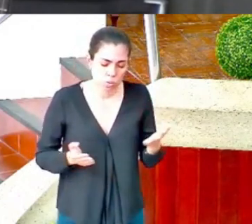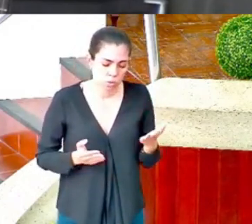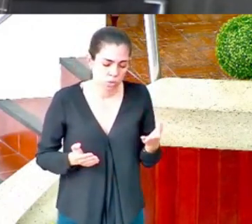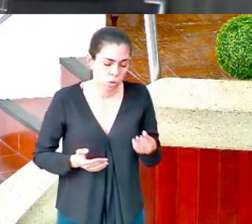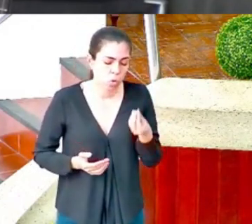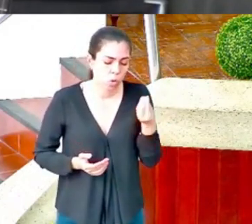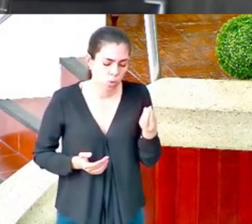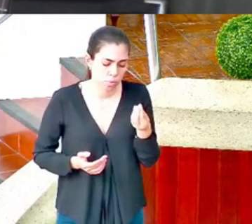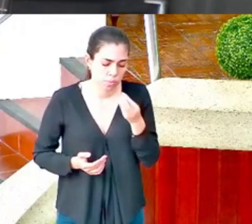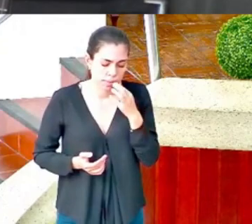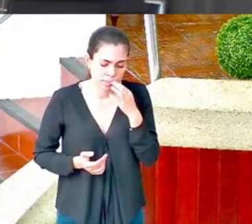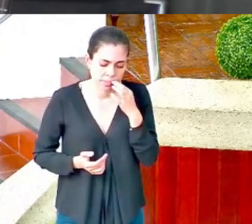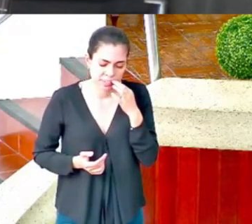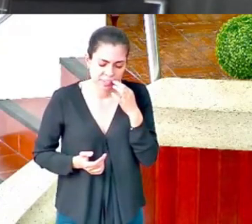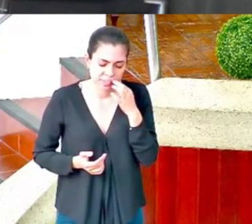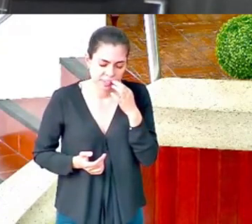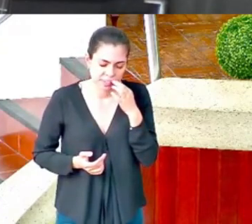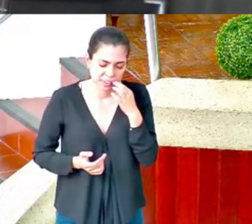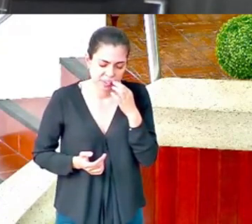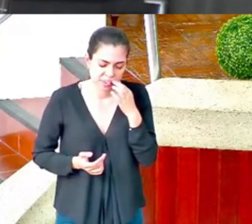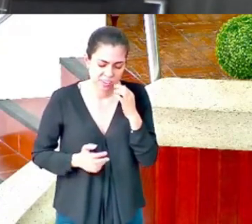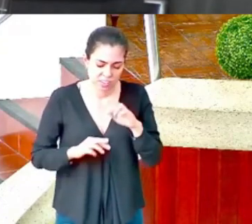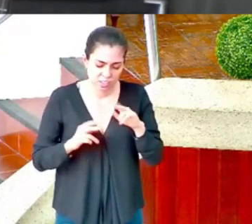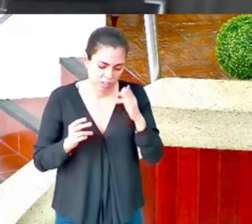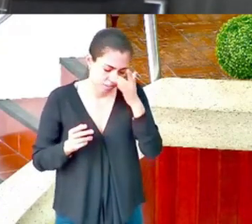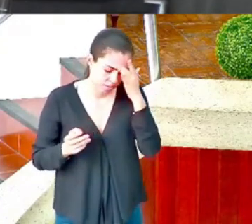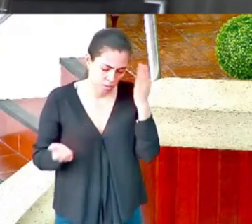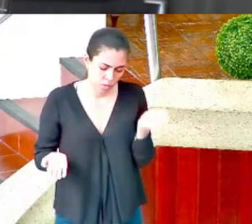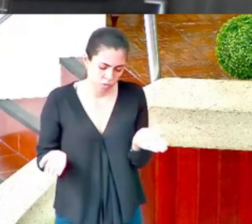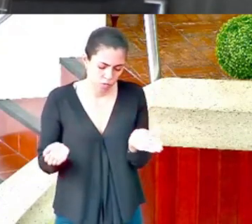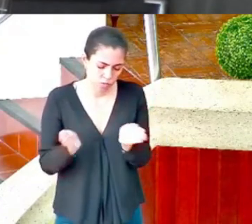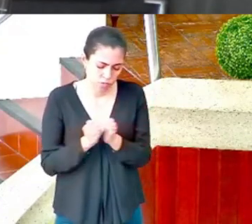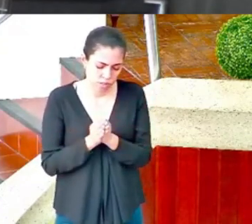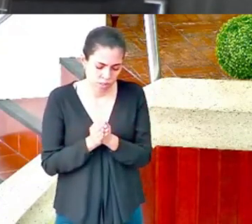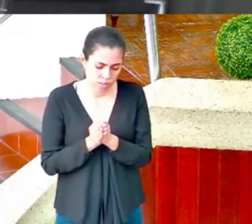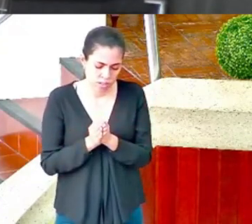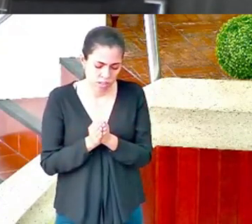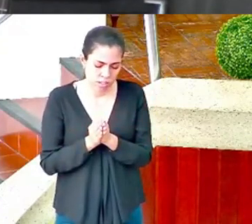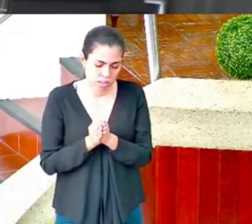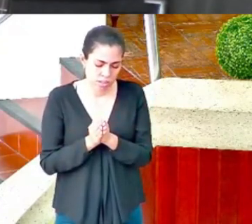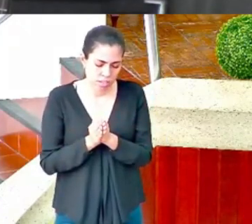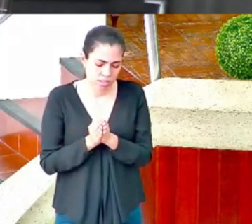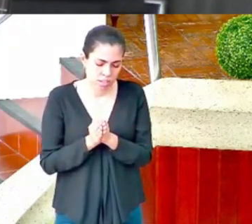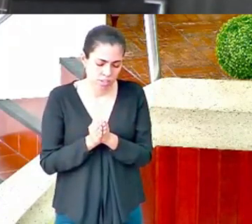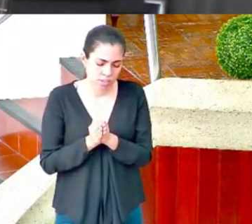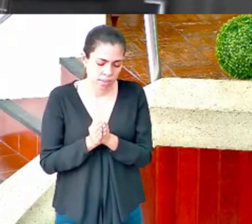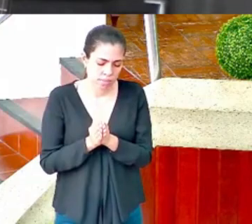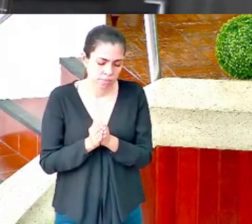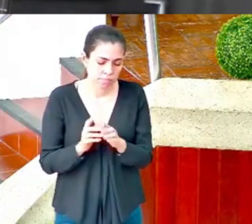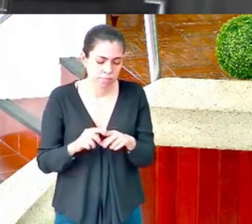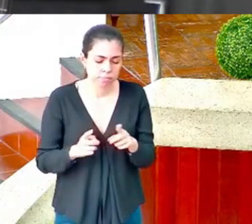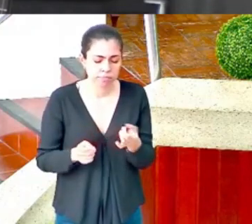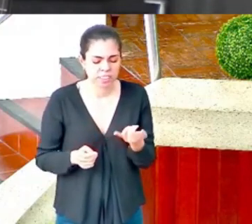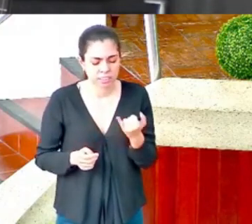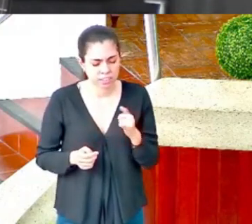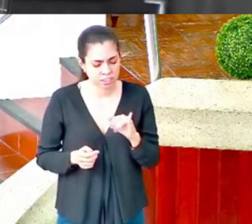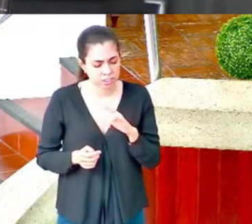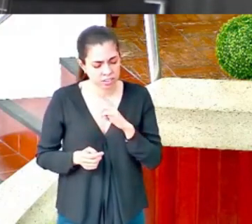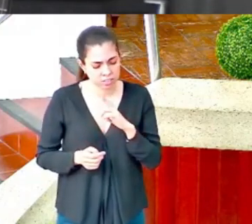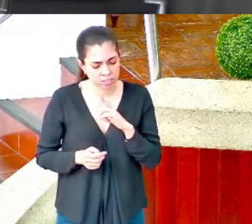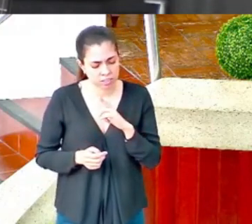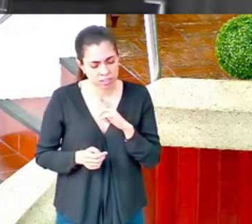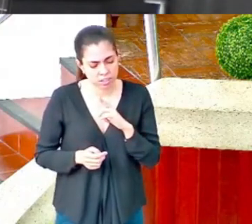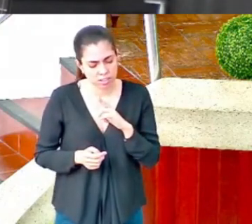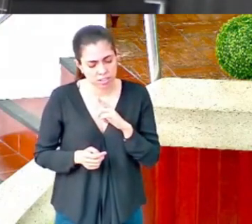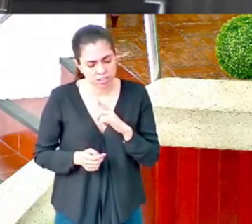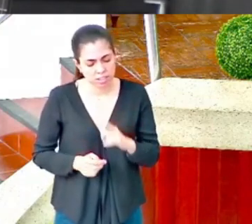nós fecharão a Bíblia e não se lembrarão de mais nada. Mas talvez haja alguém que não se esqueça disso e que